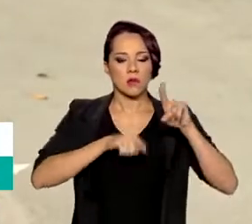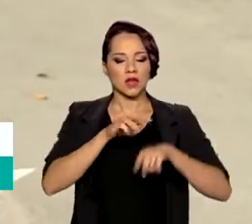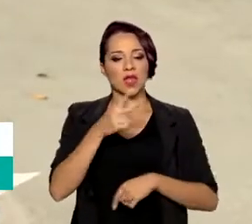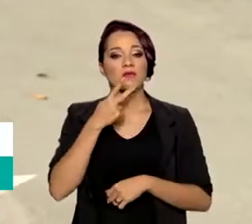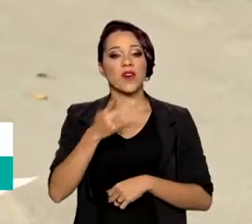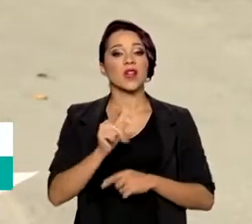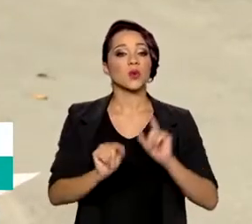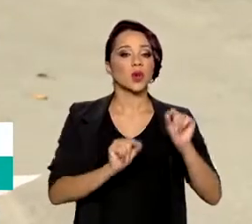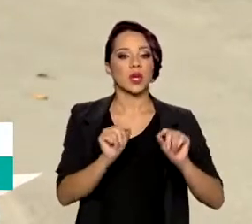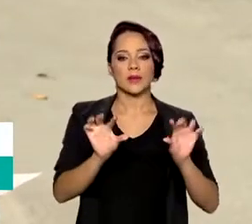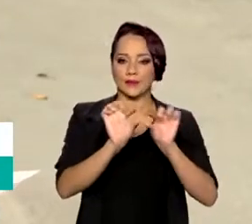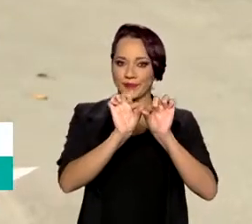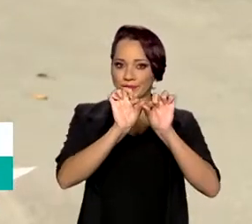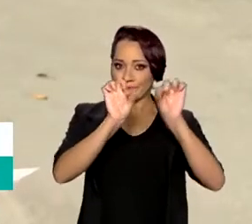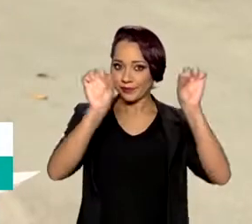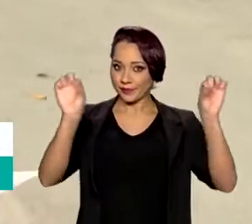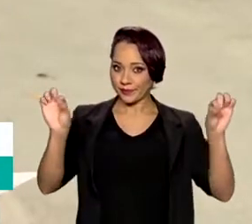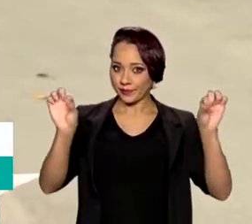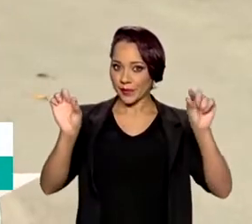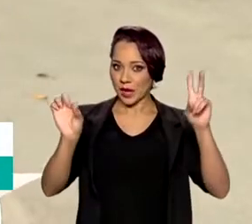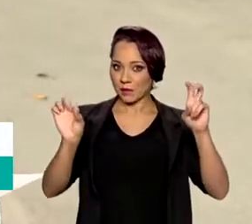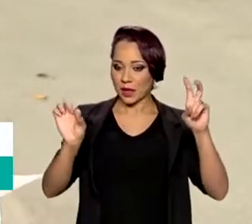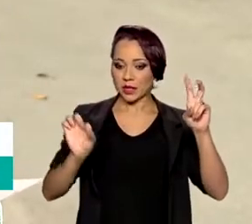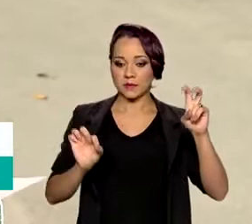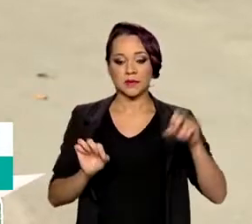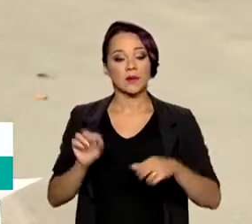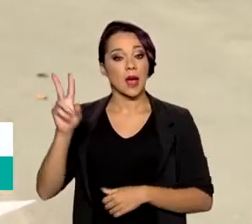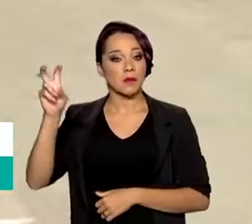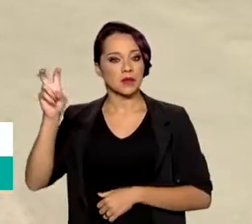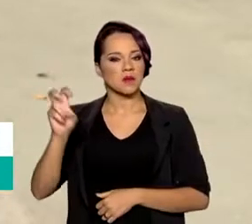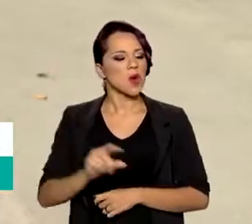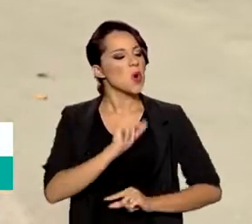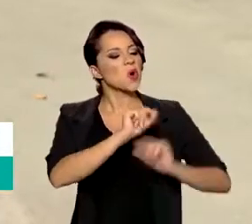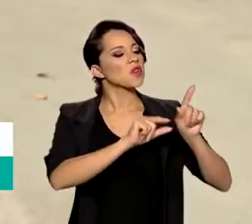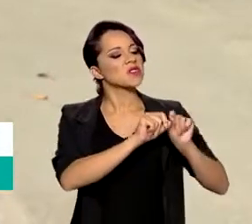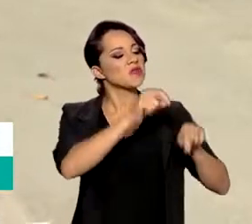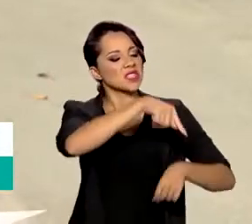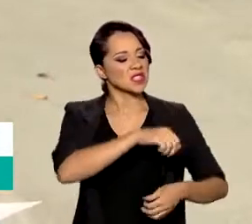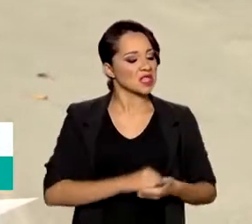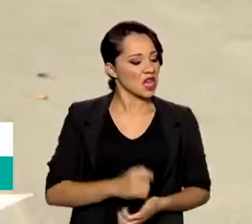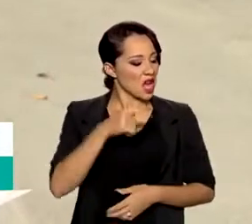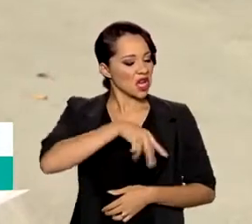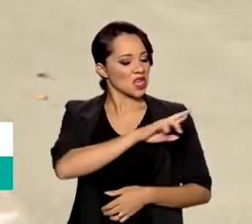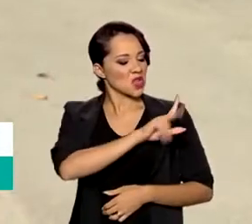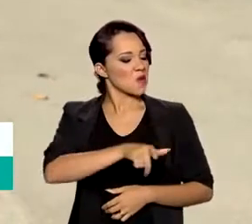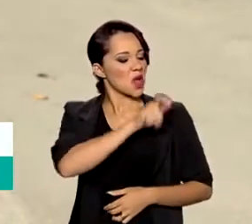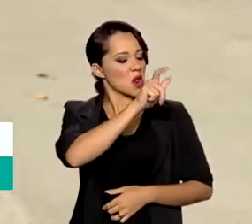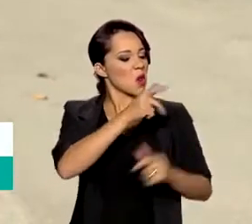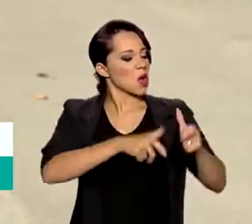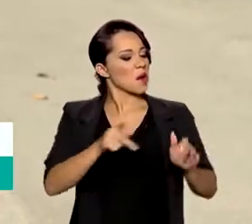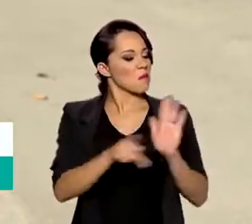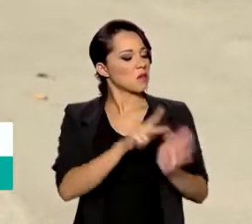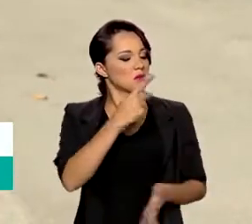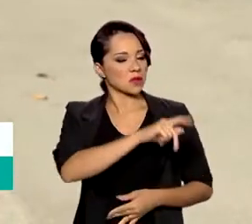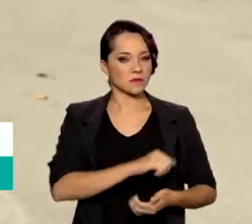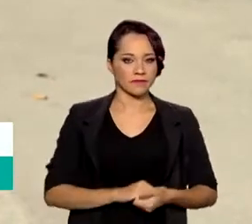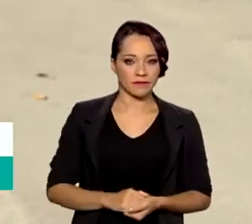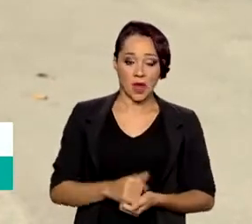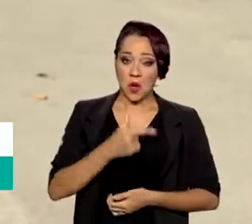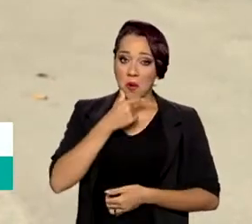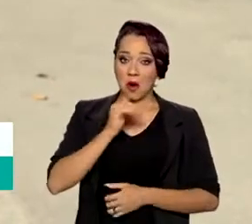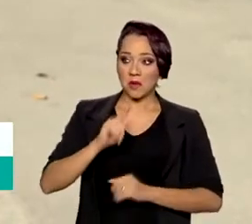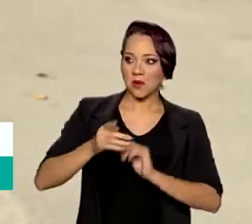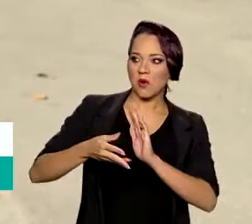dizendo as seguintes palavras, abre aspas: "O que você faz aqui? Aqui não é o seu lugar." O homem, depois disso,